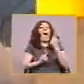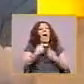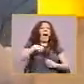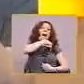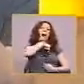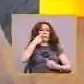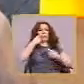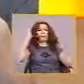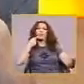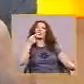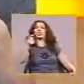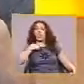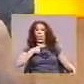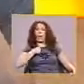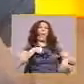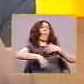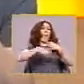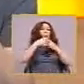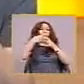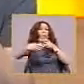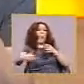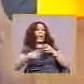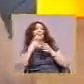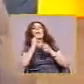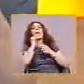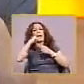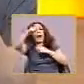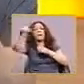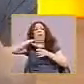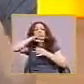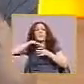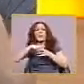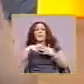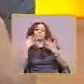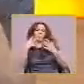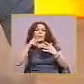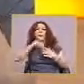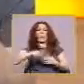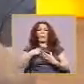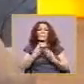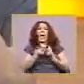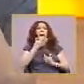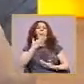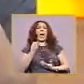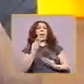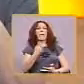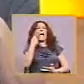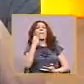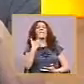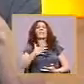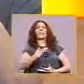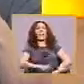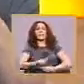têm problemas graves em termos de vivência familiar e em termos de vivência em geral. Claro.